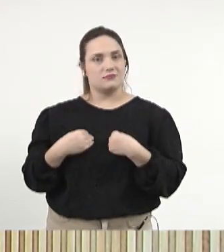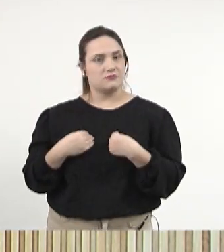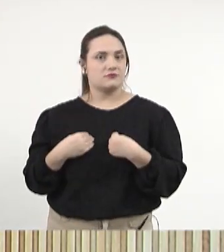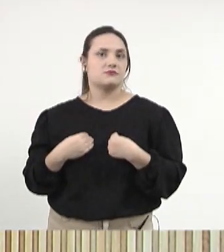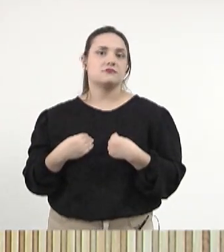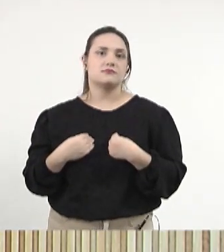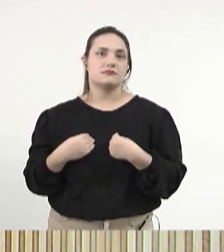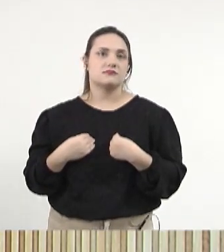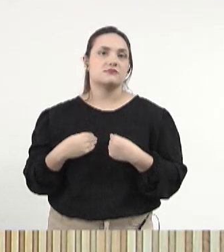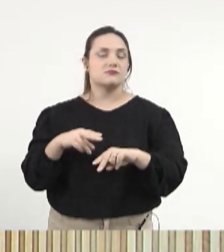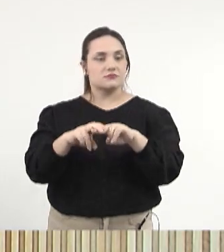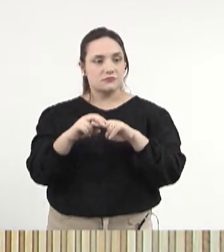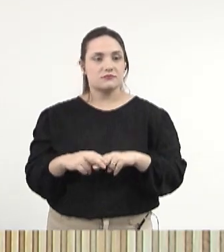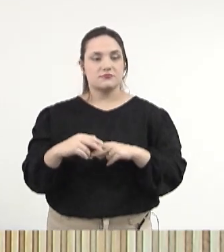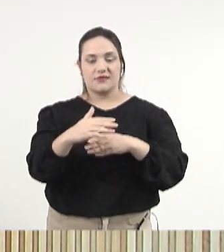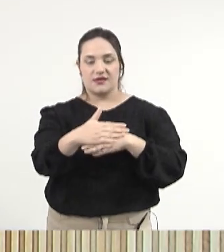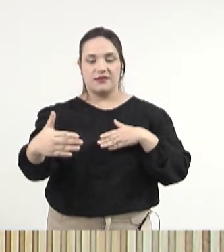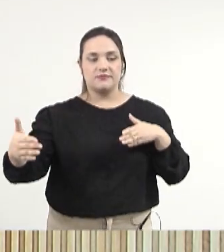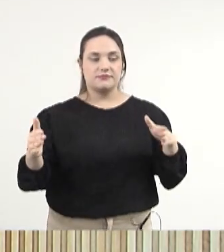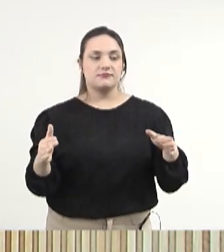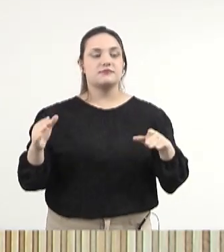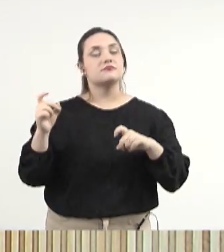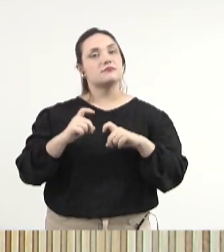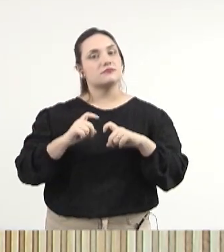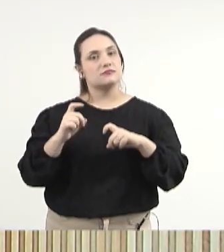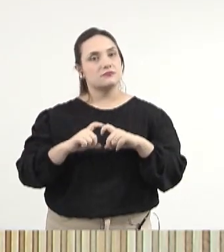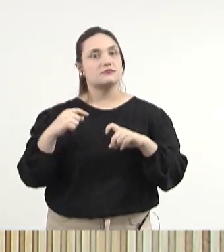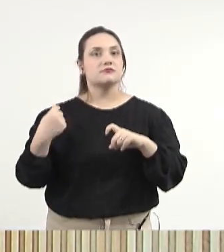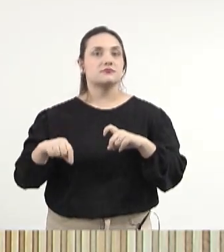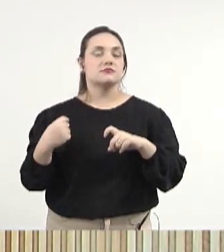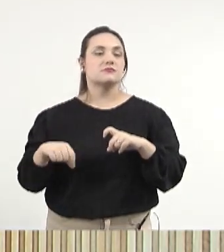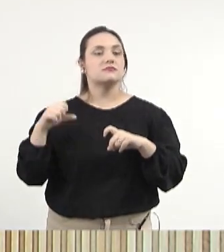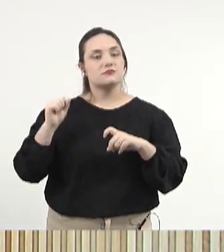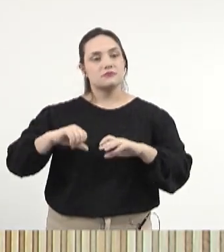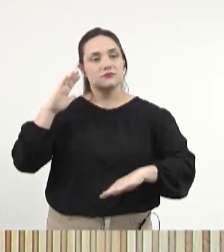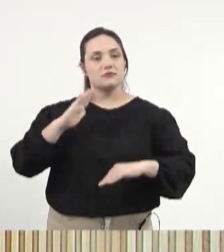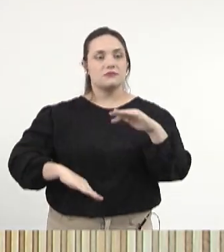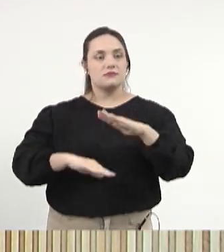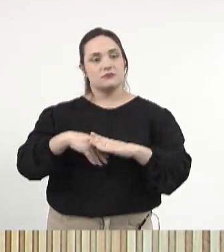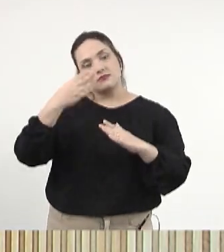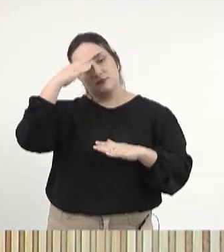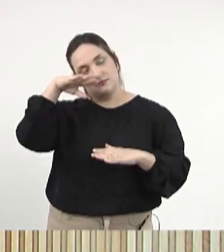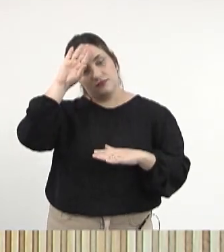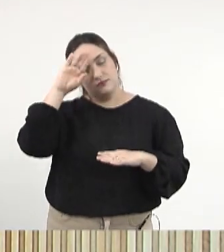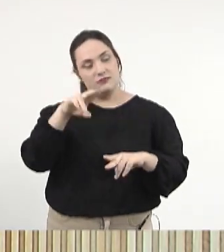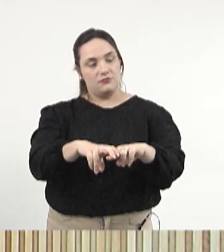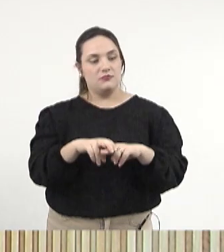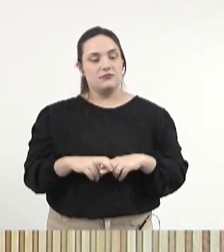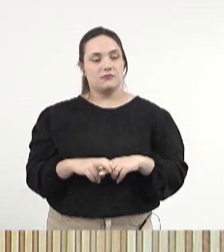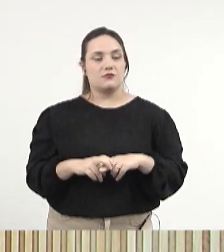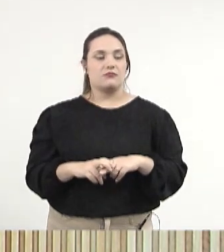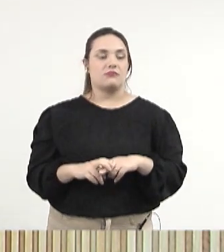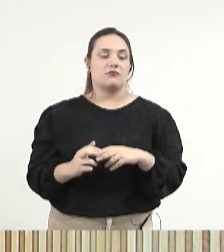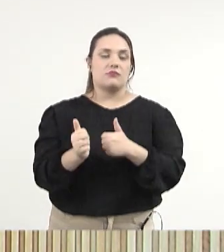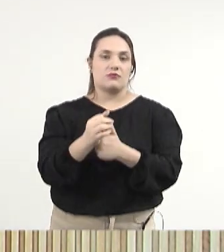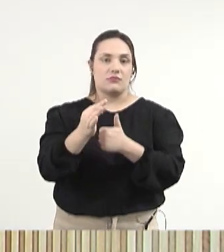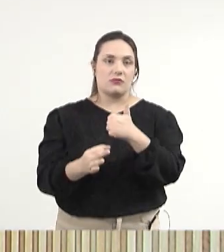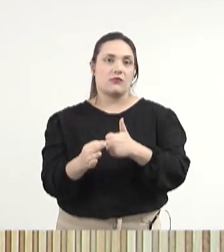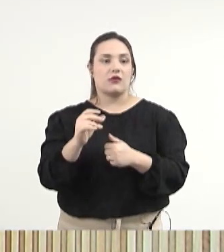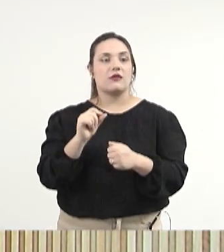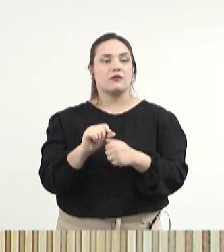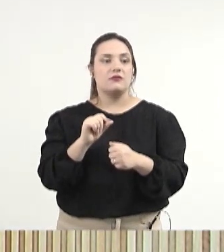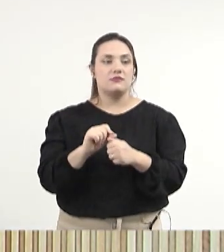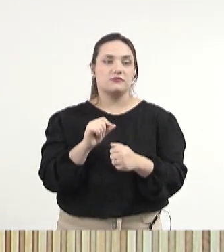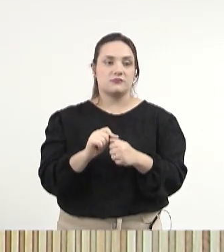que então a sala médica do TJ precisa também contar com esse profissional. O TJ também encaminhou um estudo de análise de